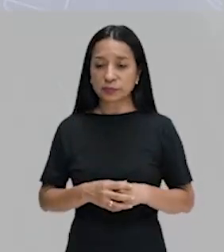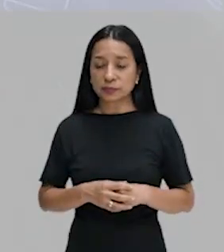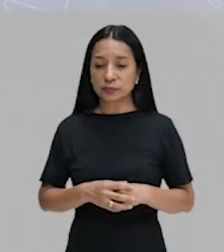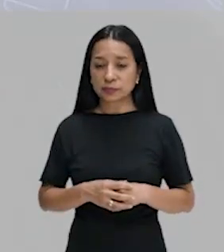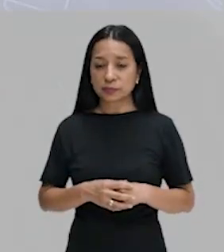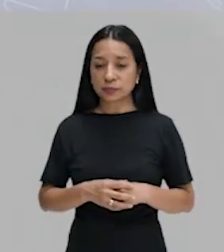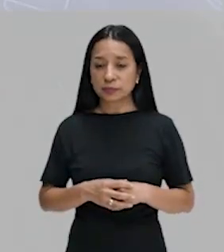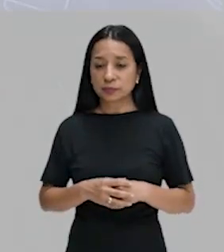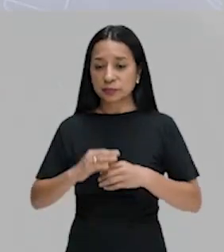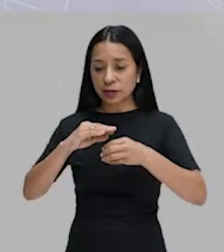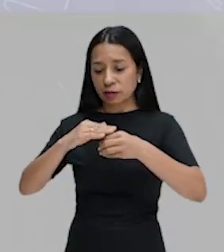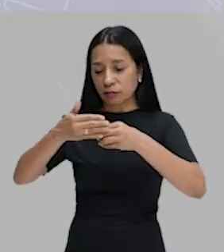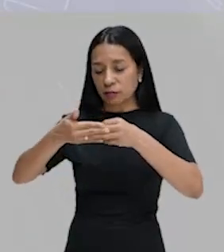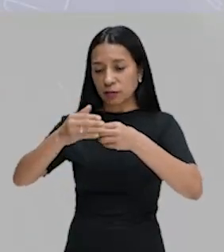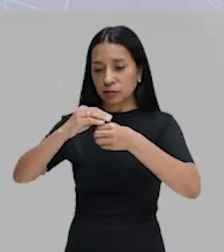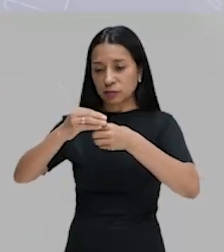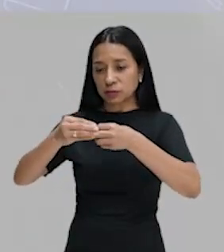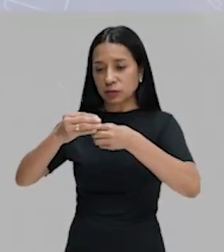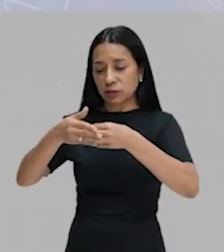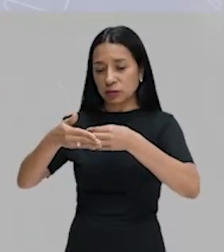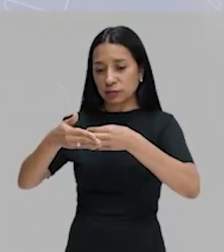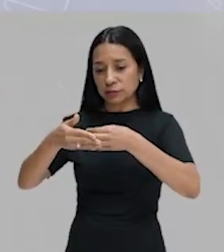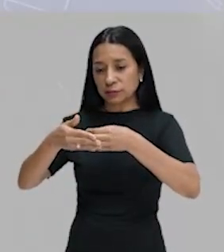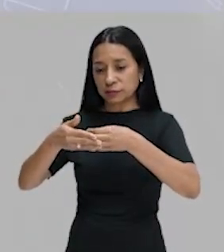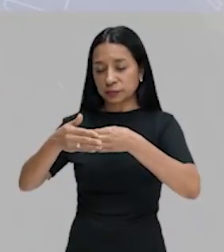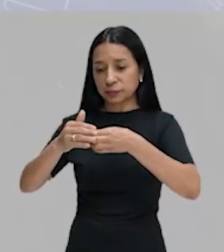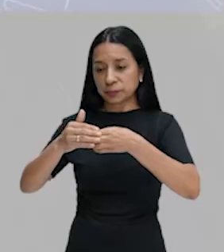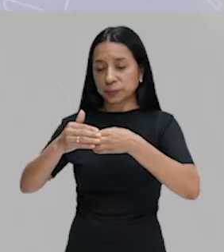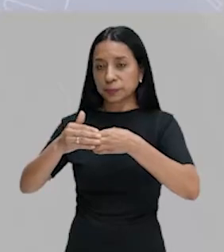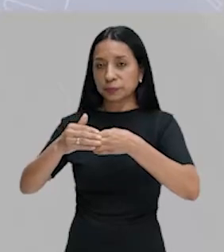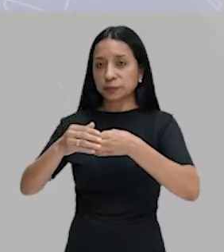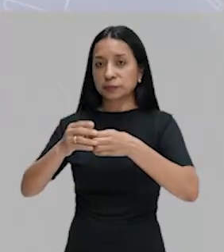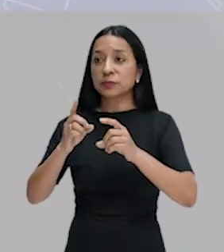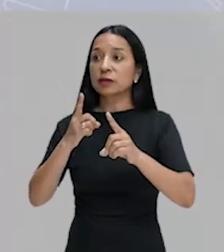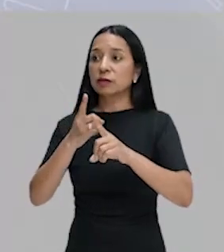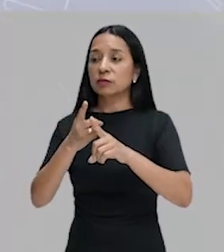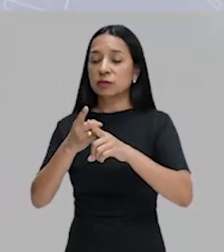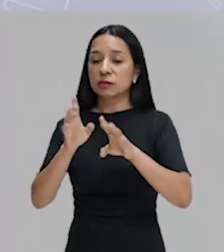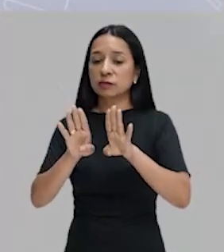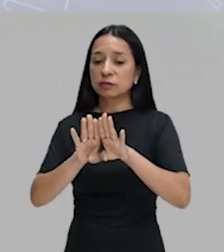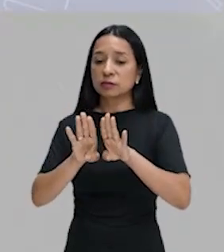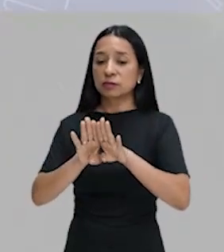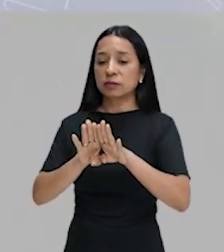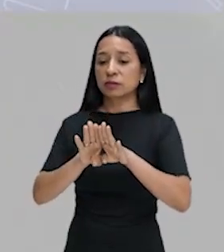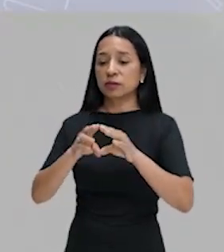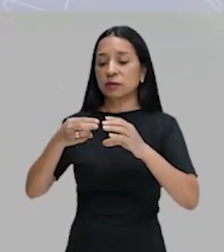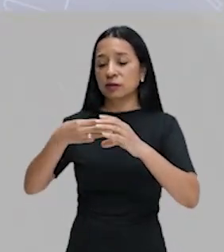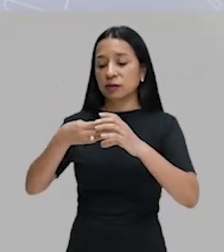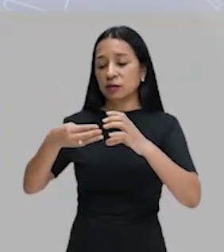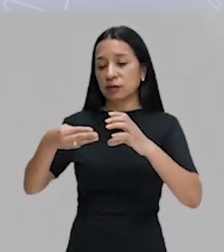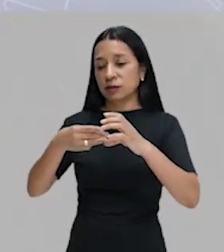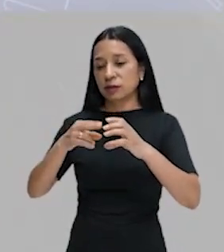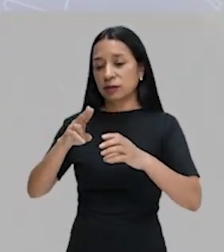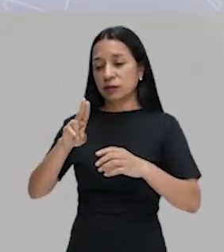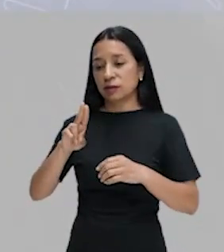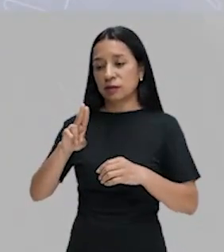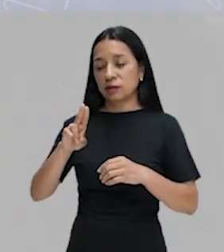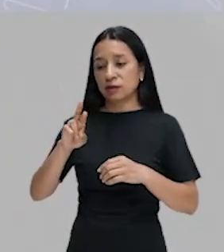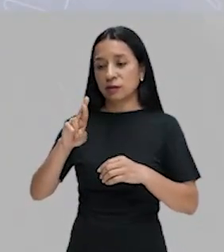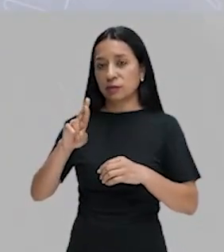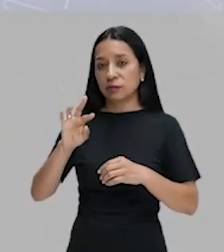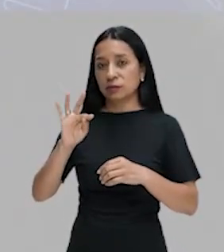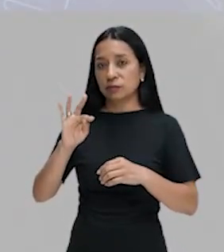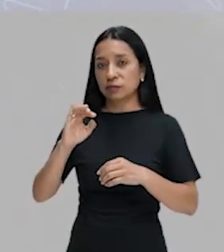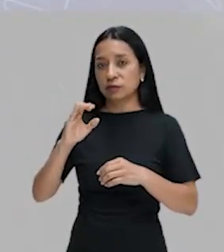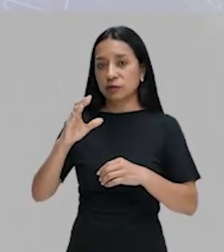Na camada externa desse animal, nós vamos encontrar células urticantes,